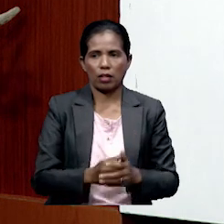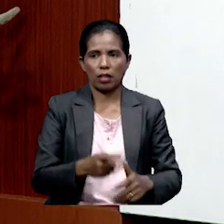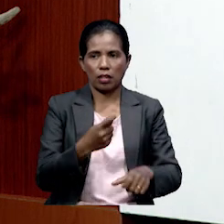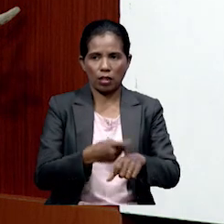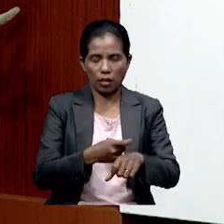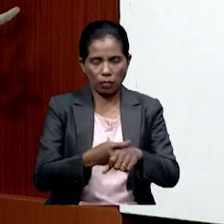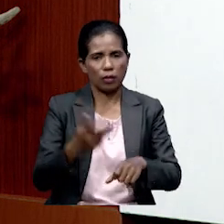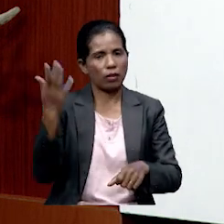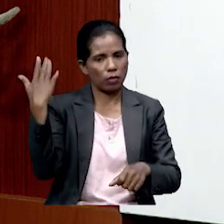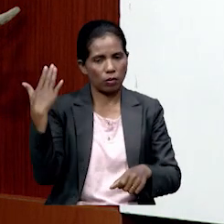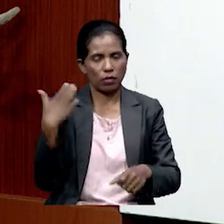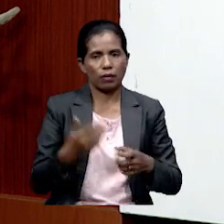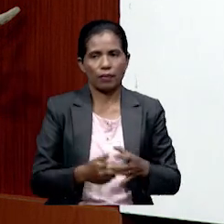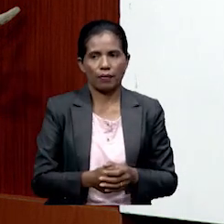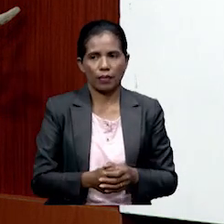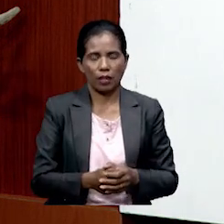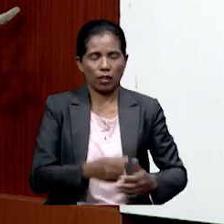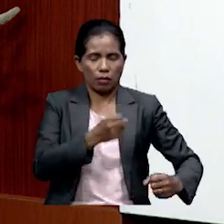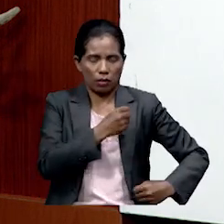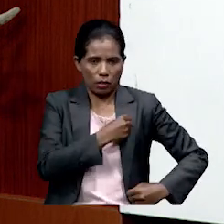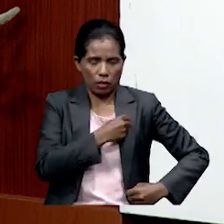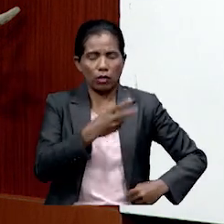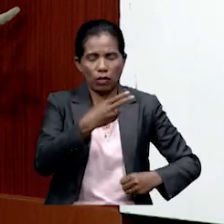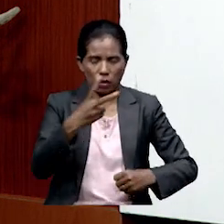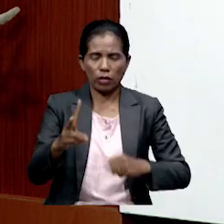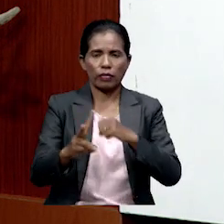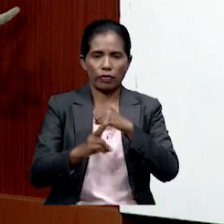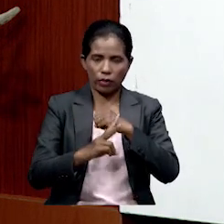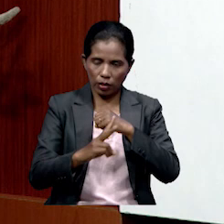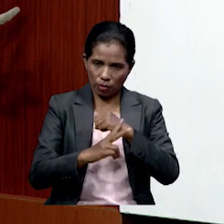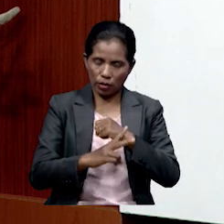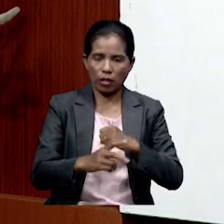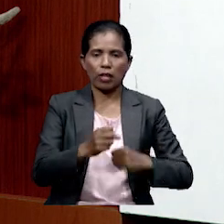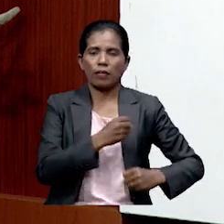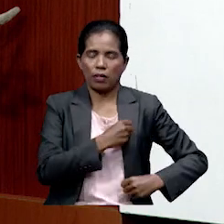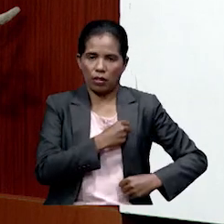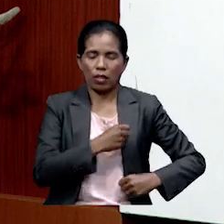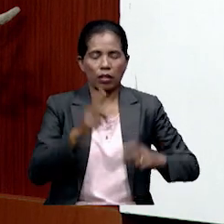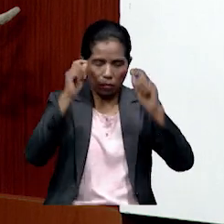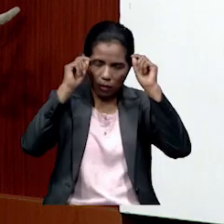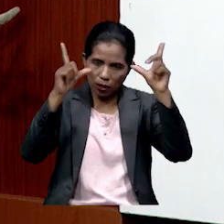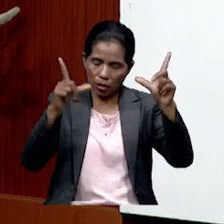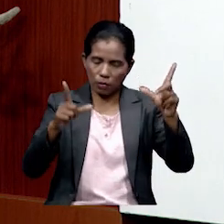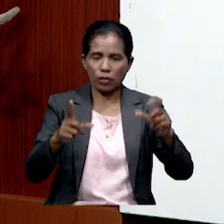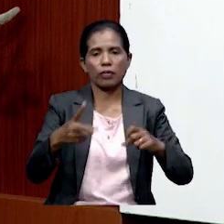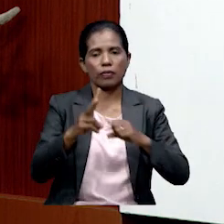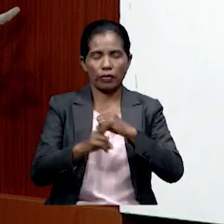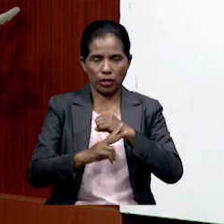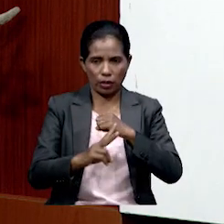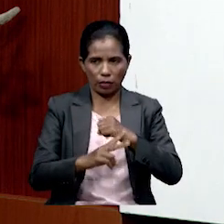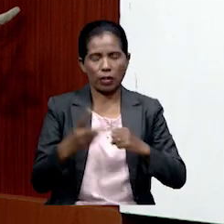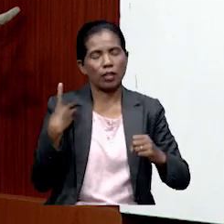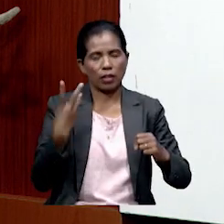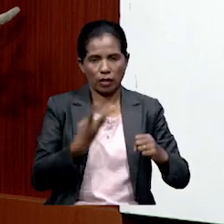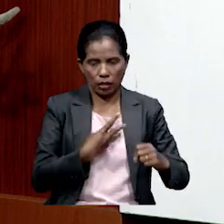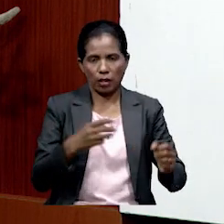neba quedas, militar indonésio mos vítima, falintil mos vítima. E está conta o apoio muito solidário,